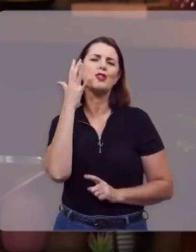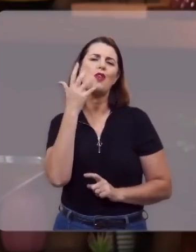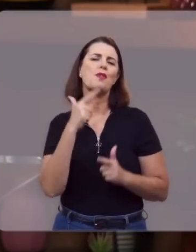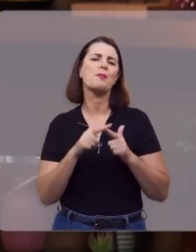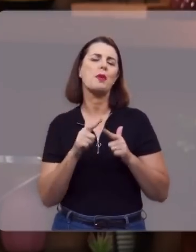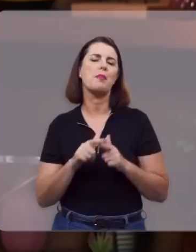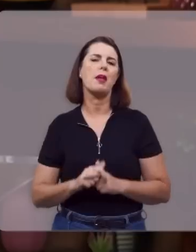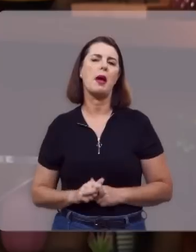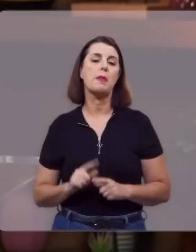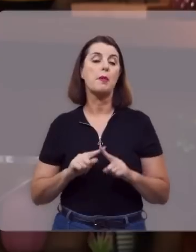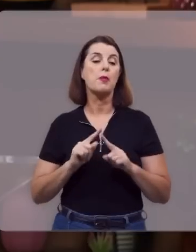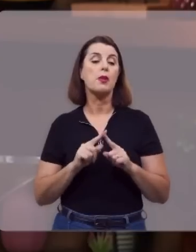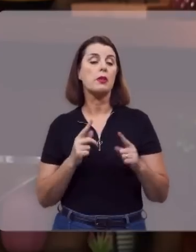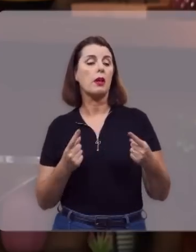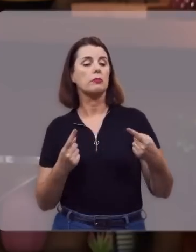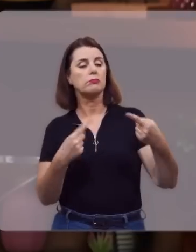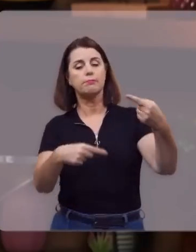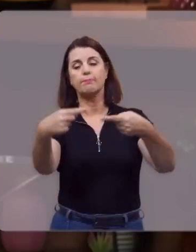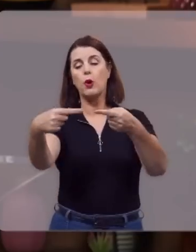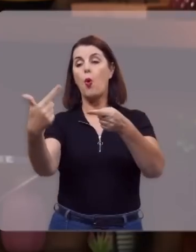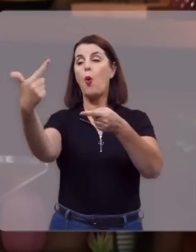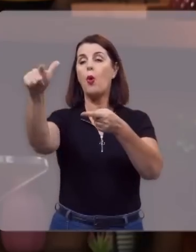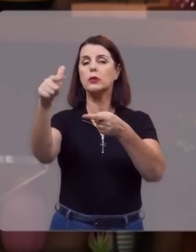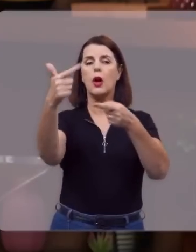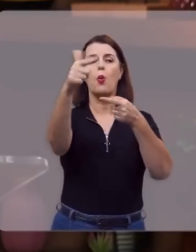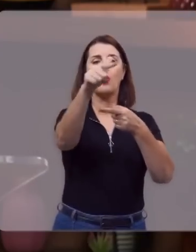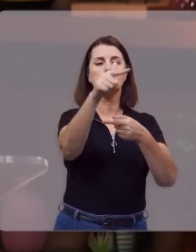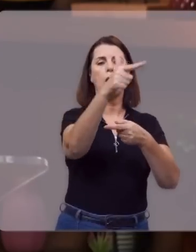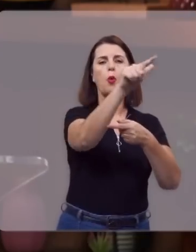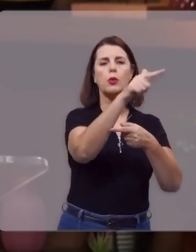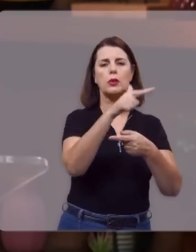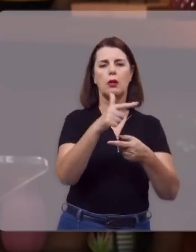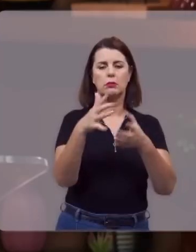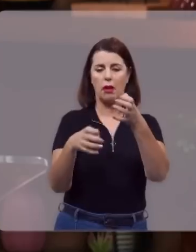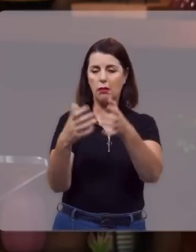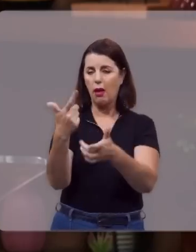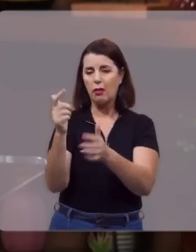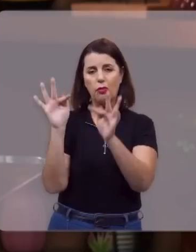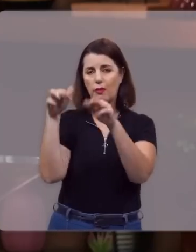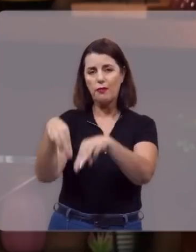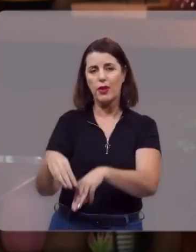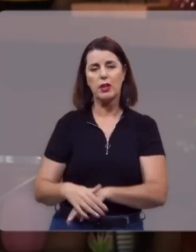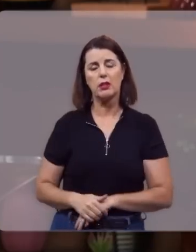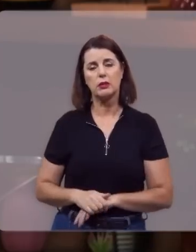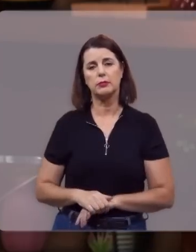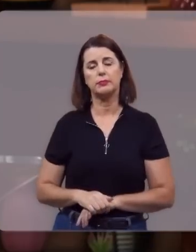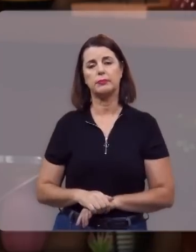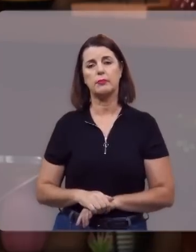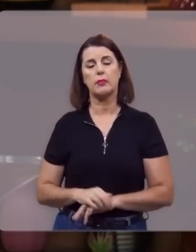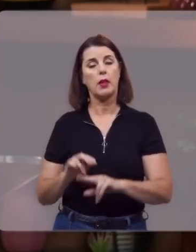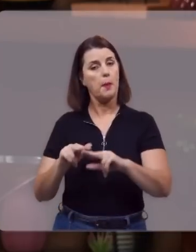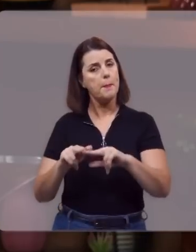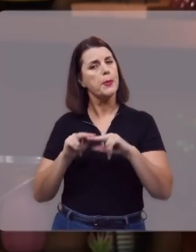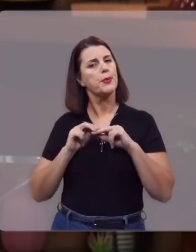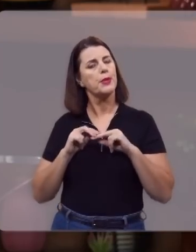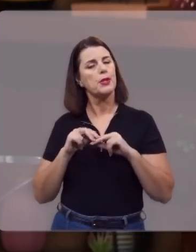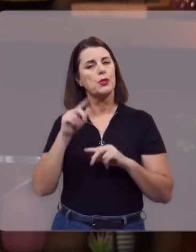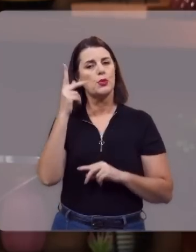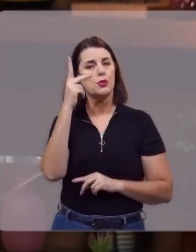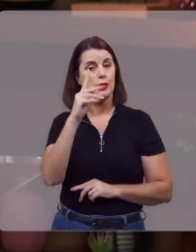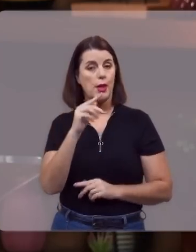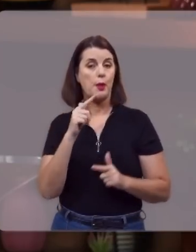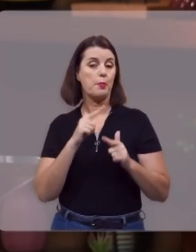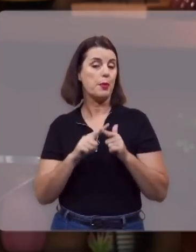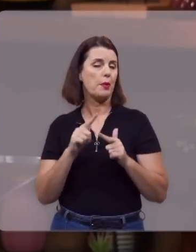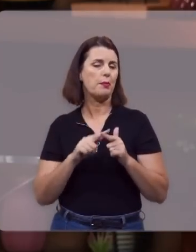resolvemos o problema, porque levantar-se-ão outras, e essa guerra jamais terá fim. Por isso, o seu